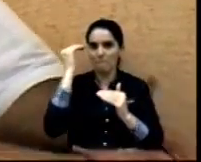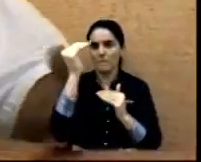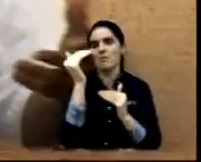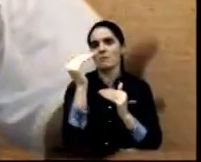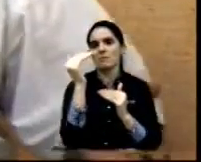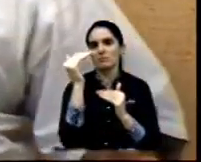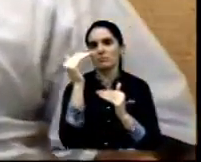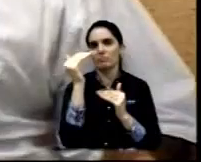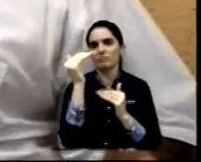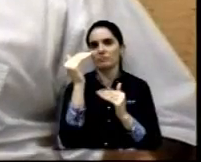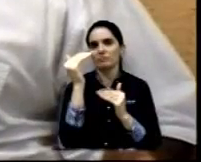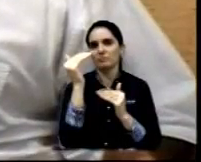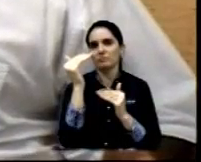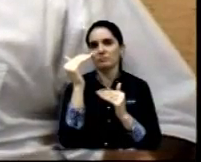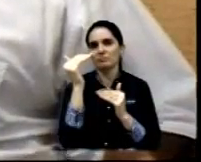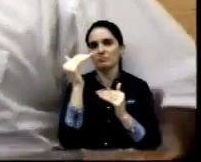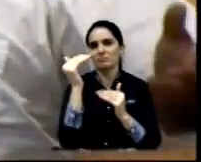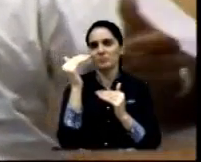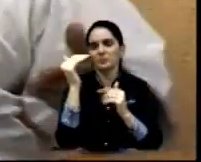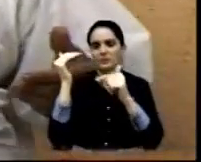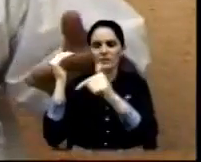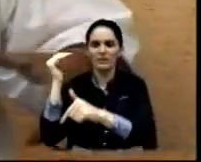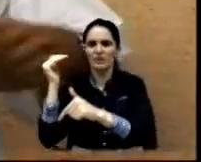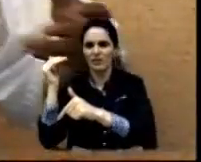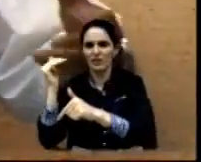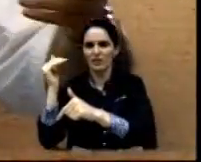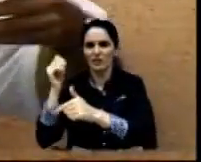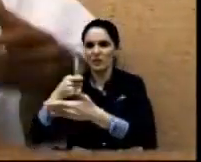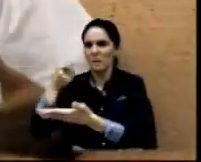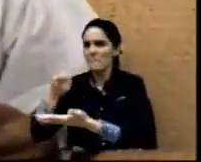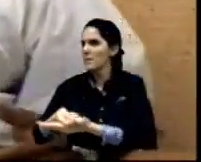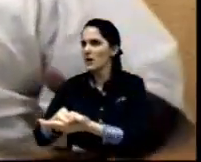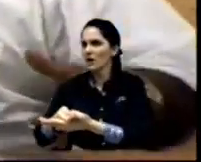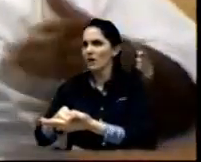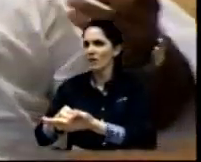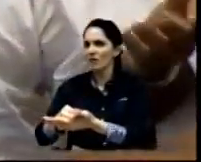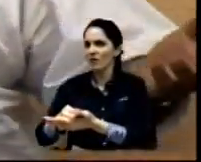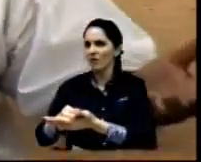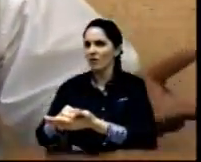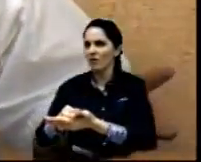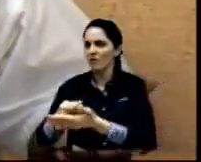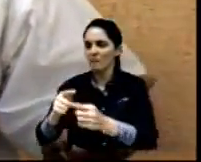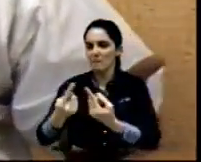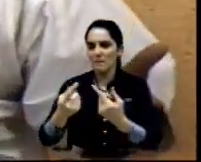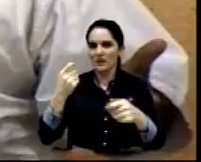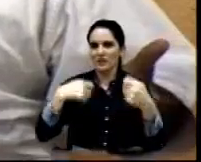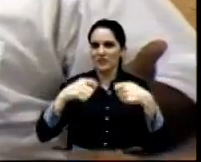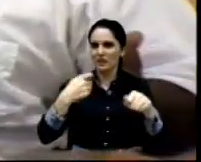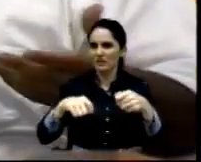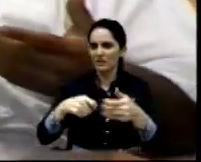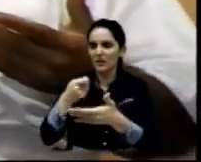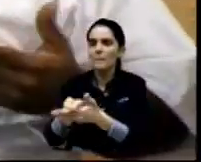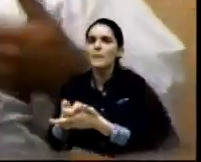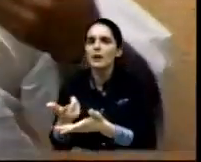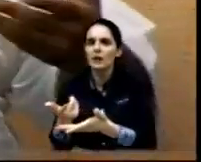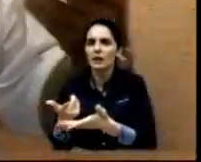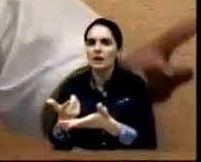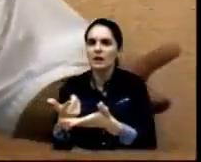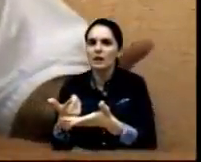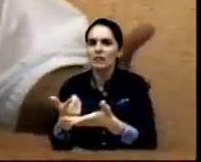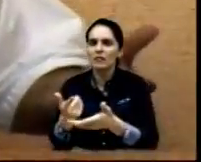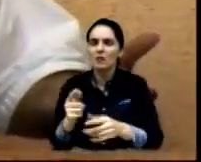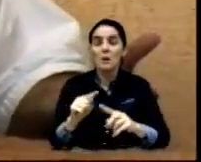Esse sistema vai se pagar? Não, mas se não se pagar, a secretaria paga. Opa, mas espera aí, a secretaria é abastecida com